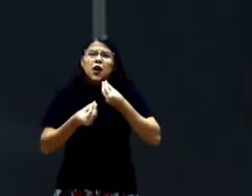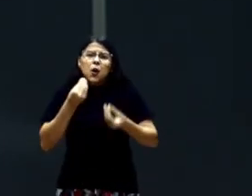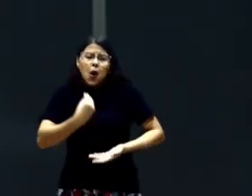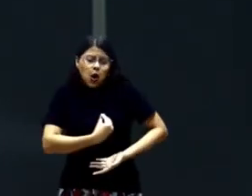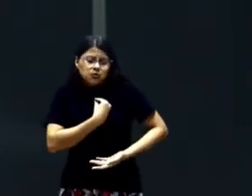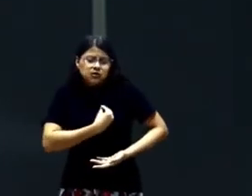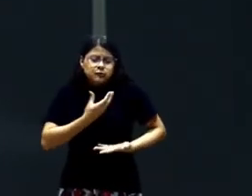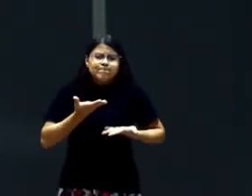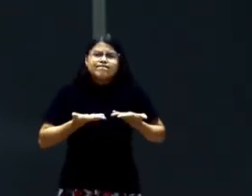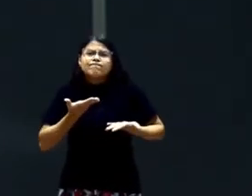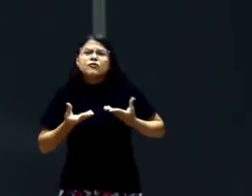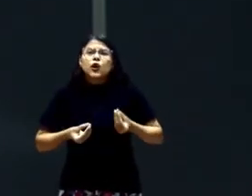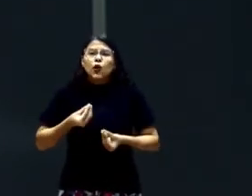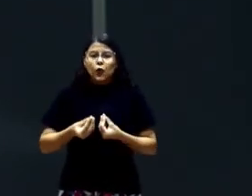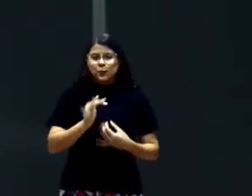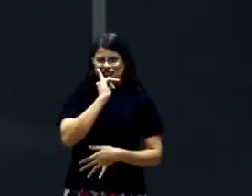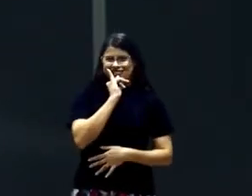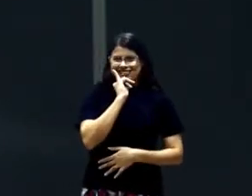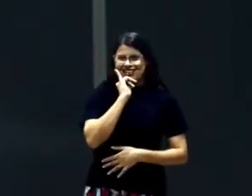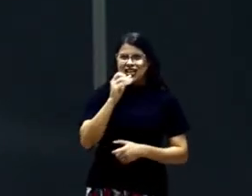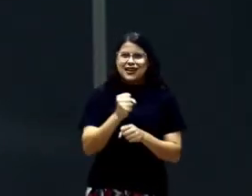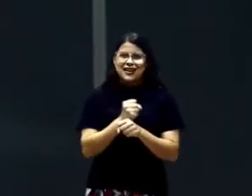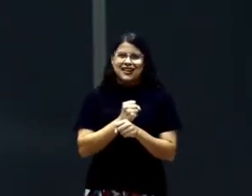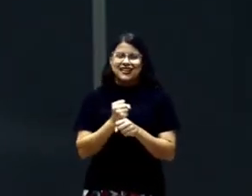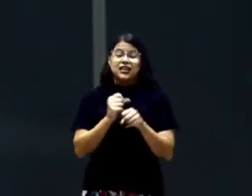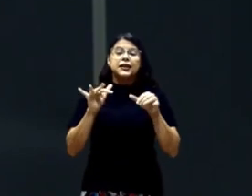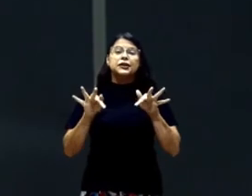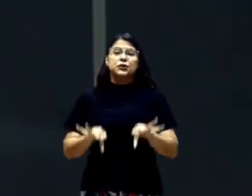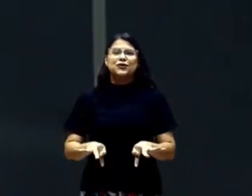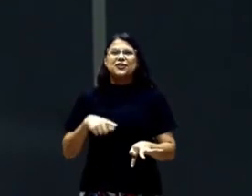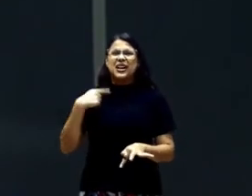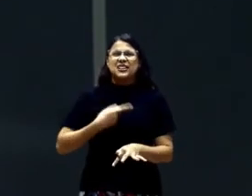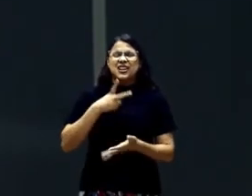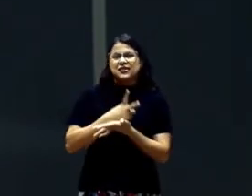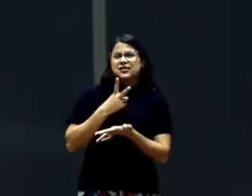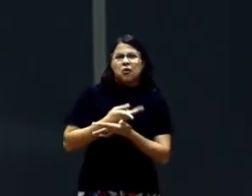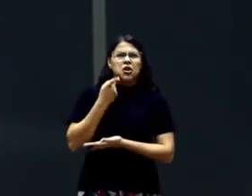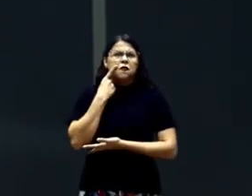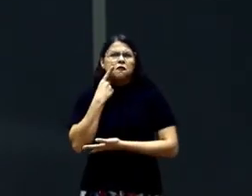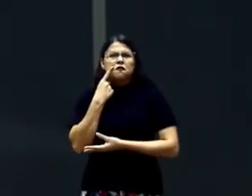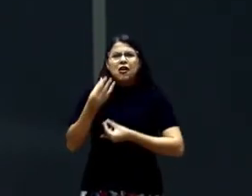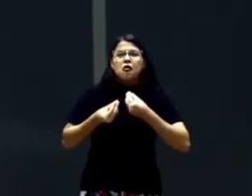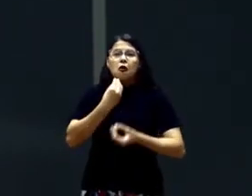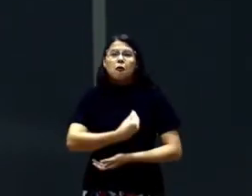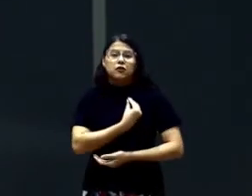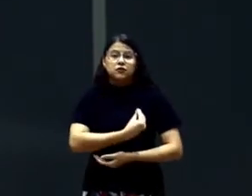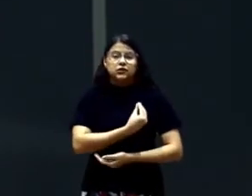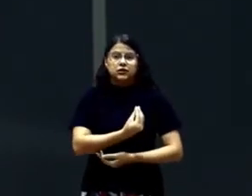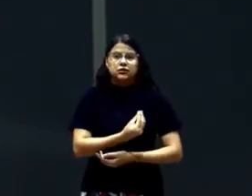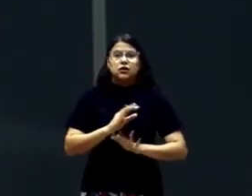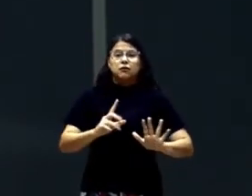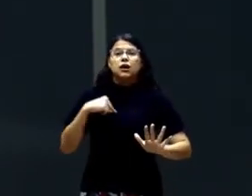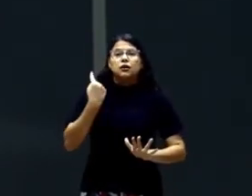no final do ano? É necessário fazer esse balanço quase que diariamente,